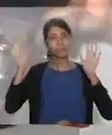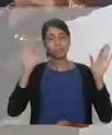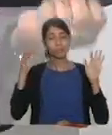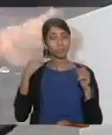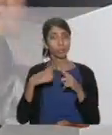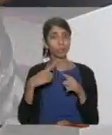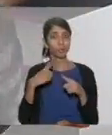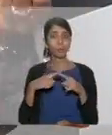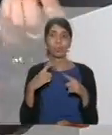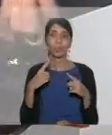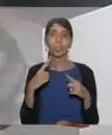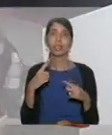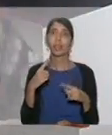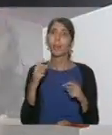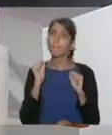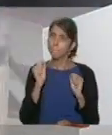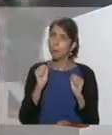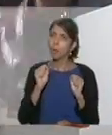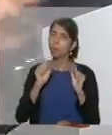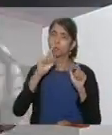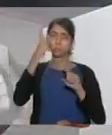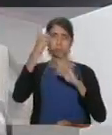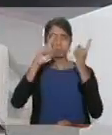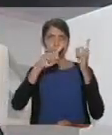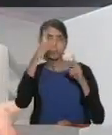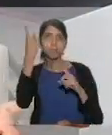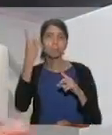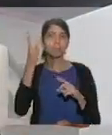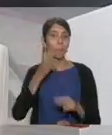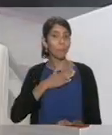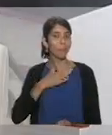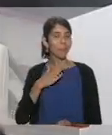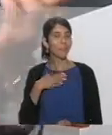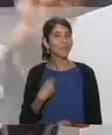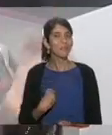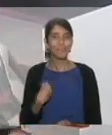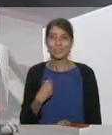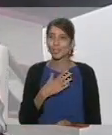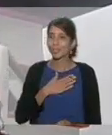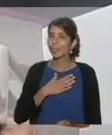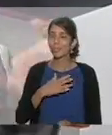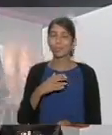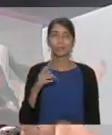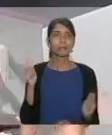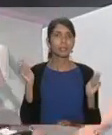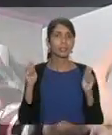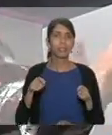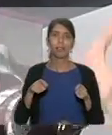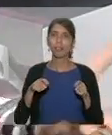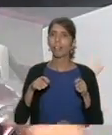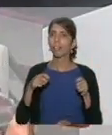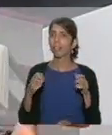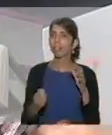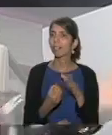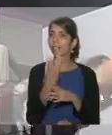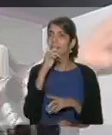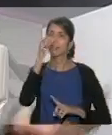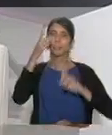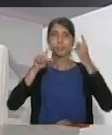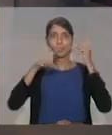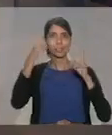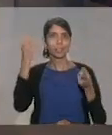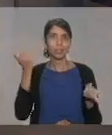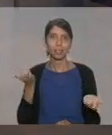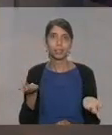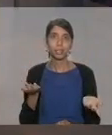fantasia. Porque é aquela coisa assim, você pode inventar, você pode criar os seus mundos. Eu sou muito apaixonada por essa coisa de você poder Você não precisa de criar. muita